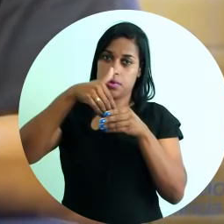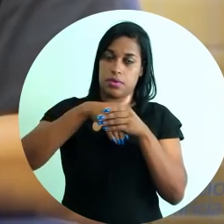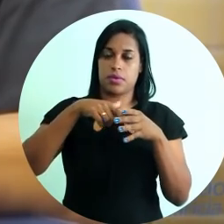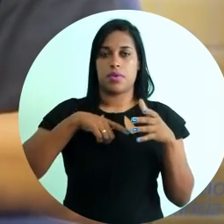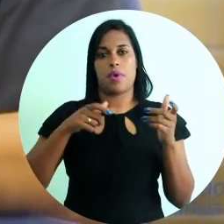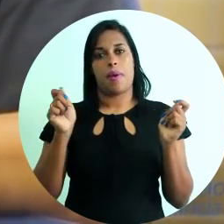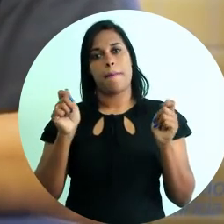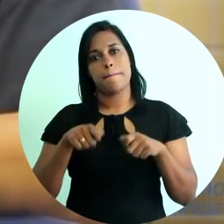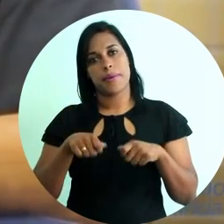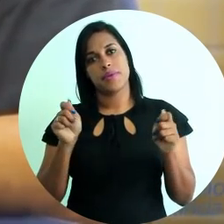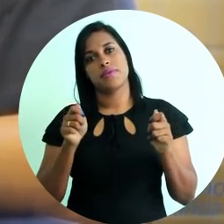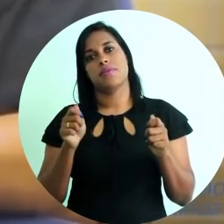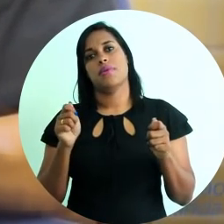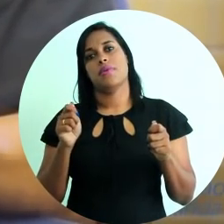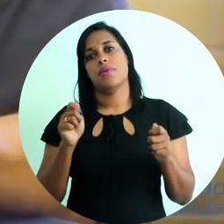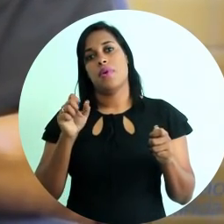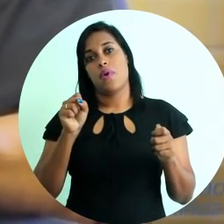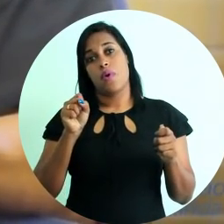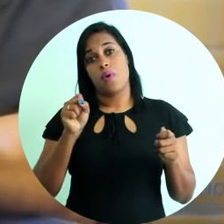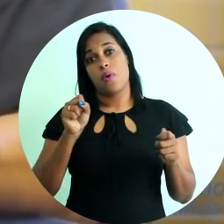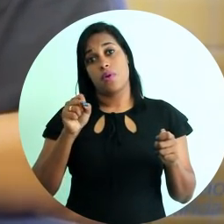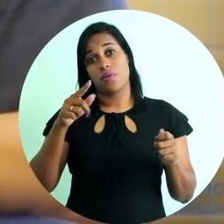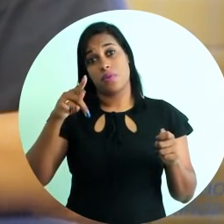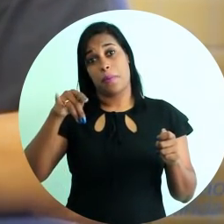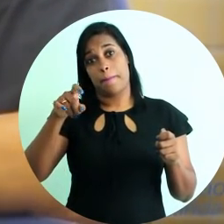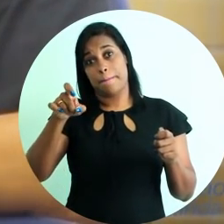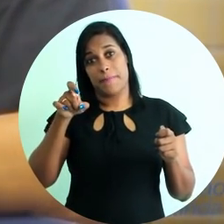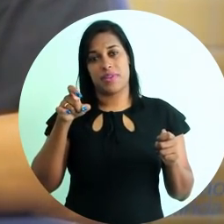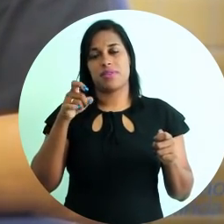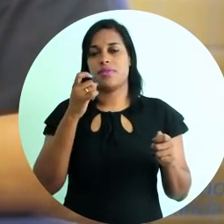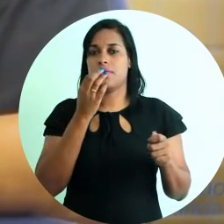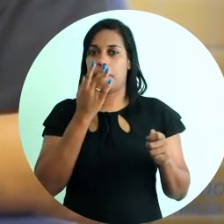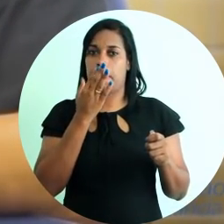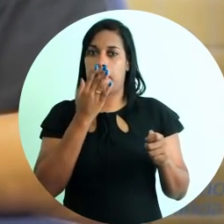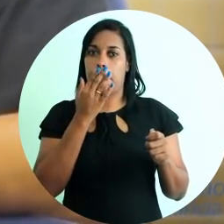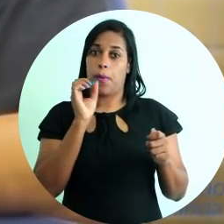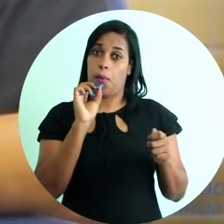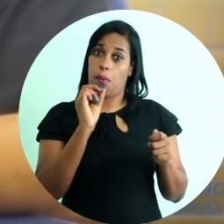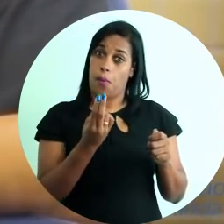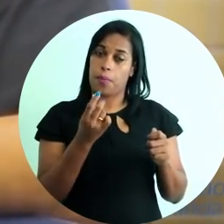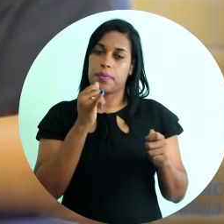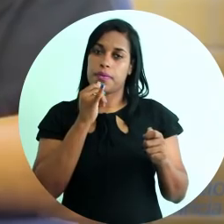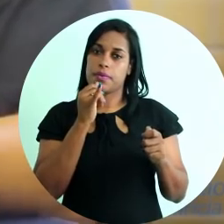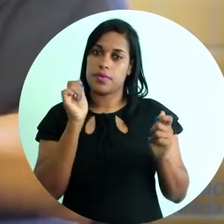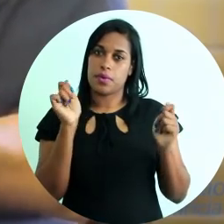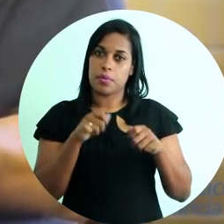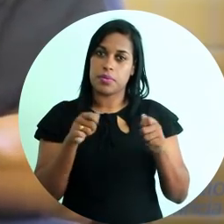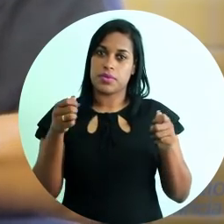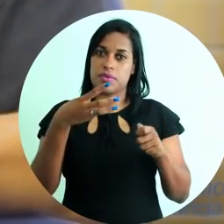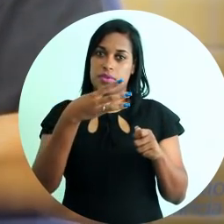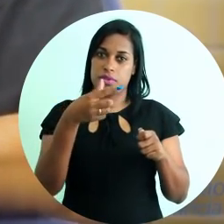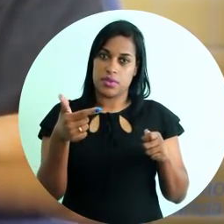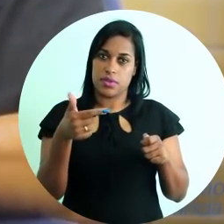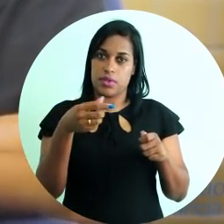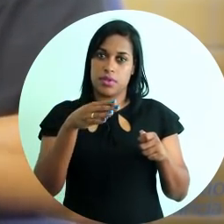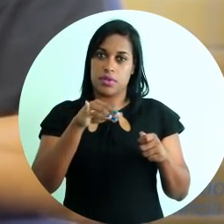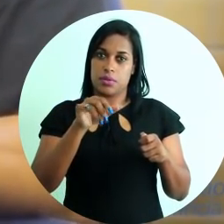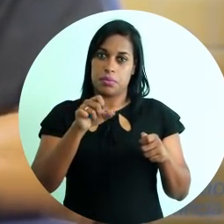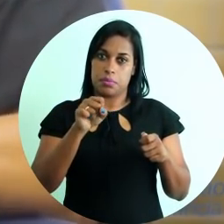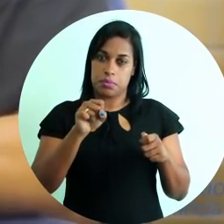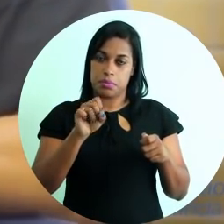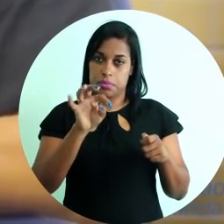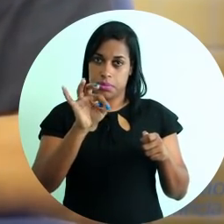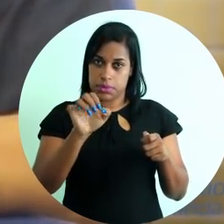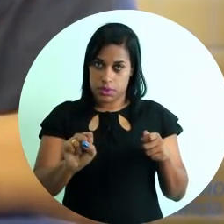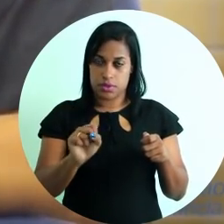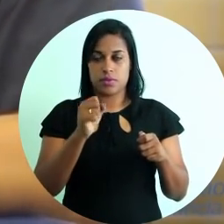uma capacidade de exibir 8 bits de cor, ou ele tem uma capacidade, por exemplo, de exibir 32 bits de cor.